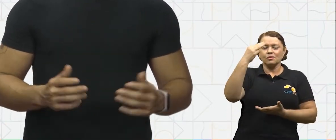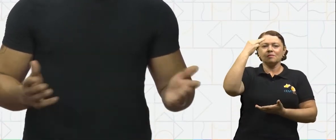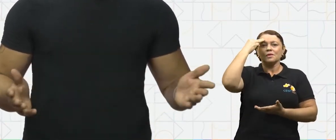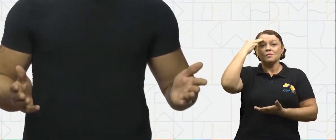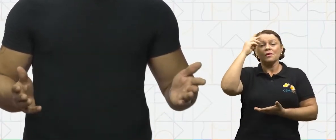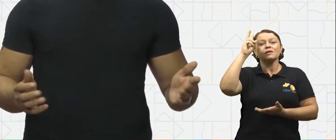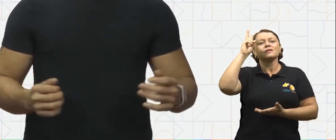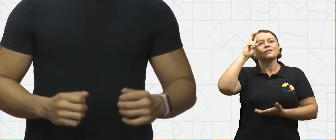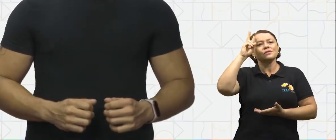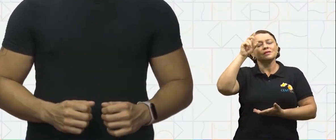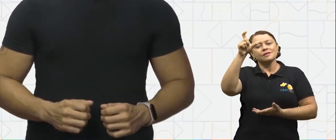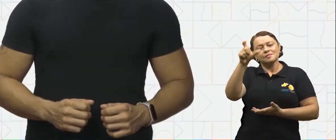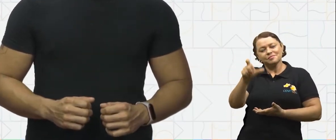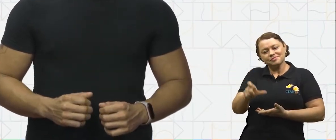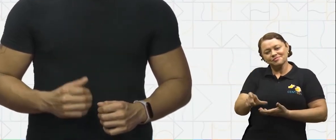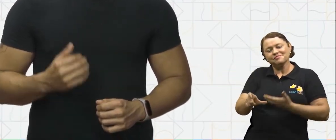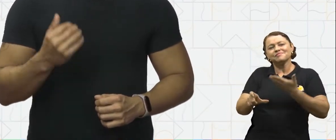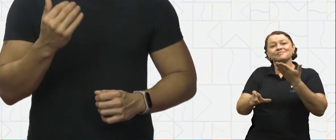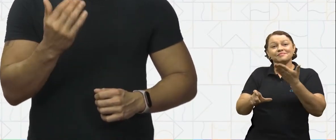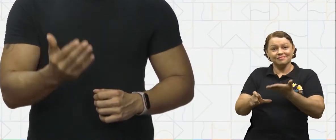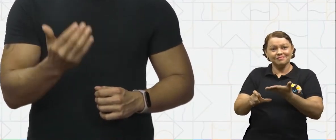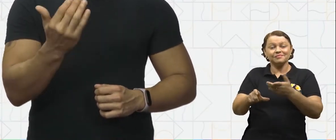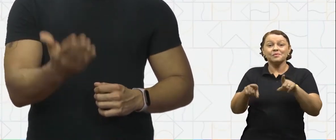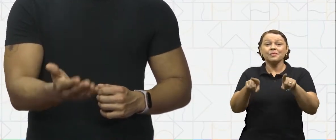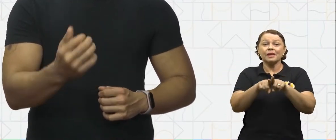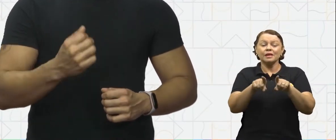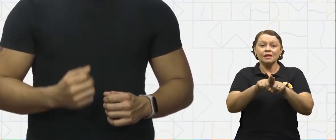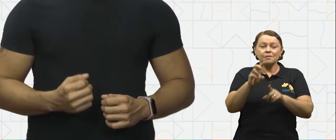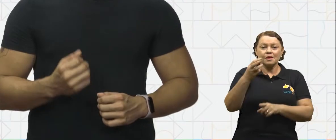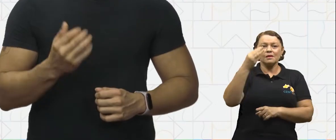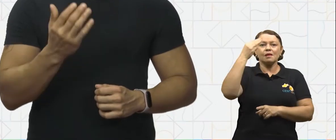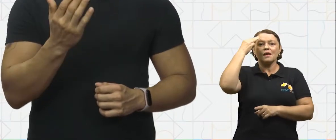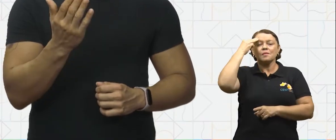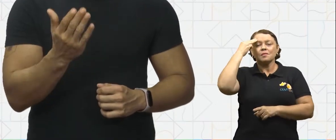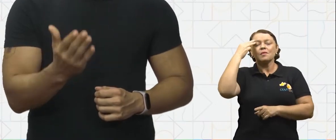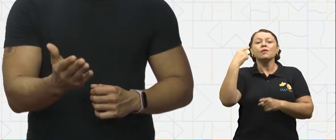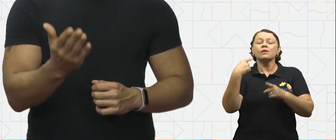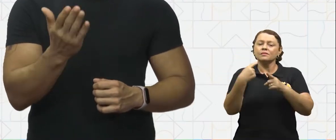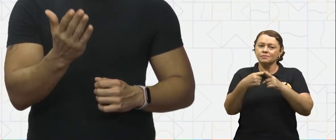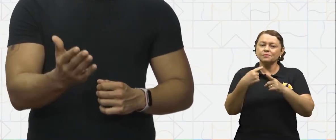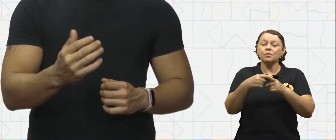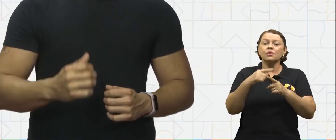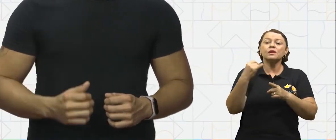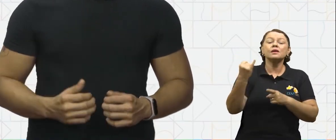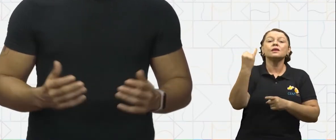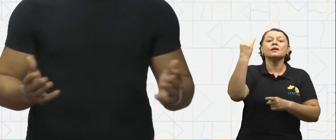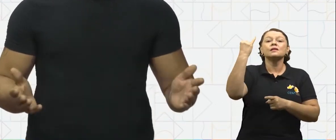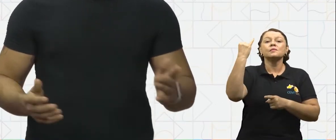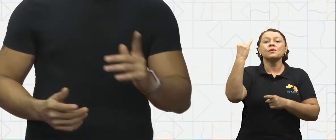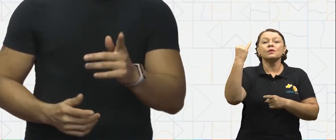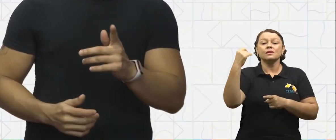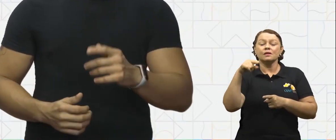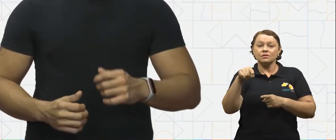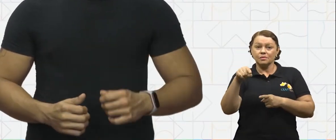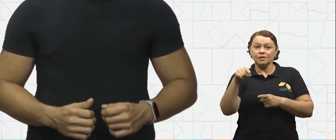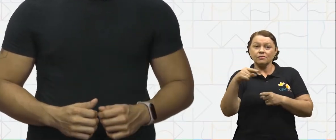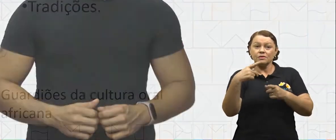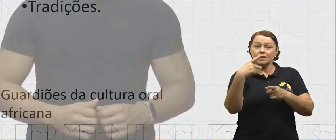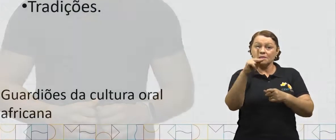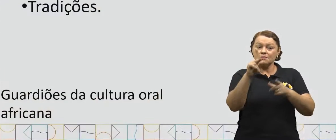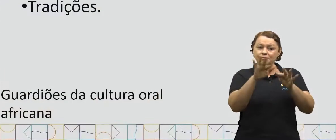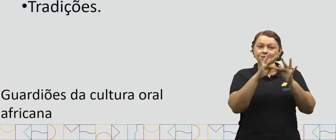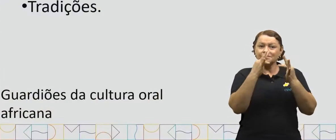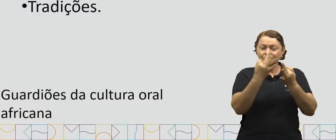memória que você lembrou dessa pessoa. E também graças à memória que você lembrou o porquê que ela é importante para você e a sua